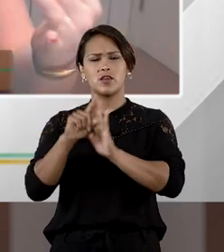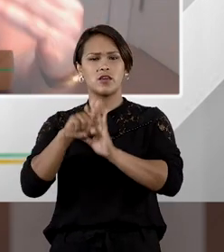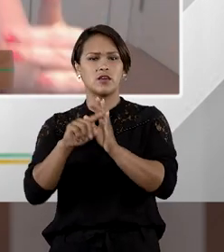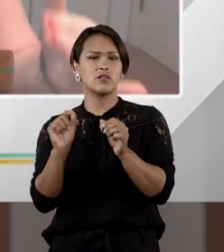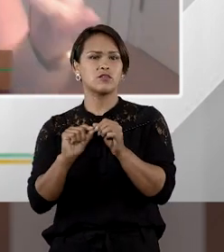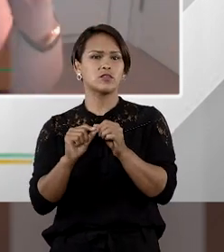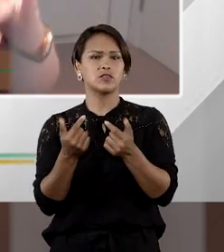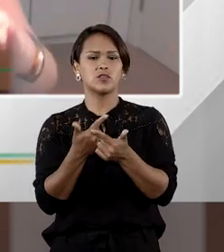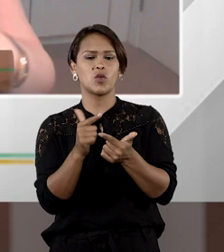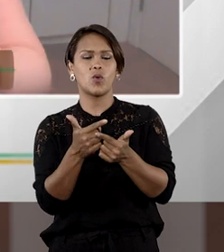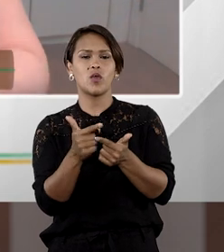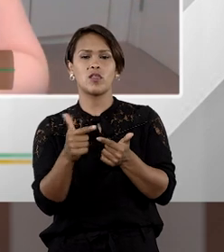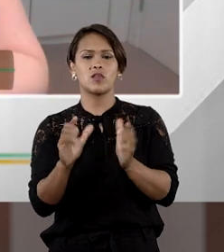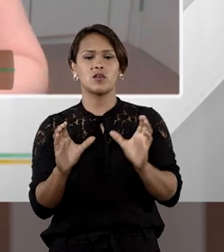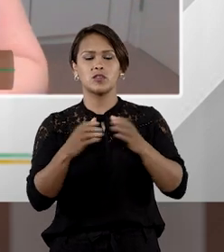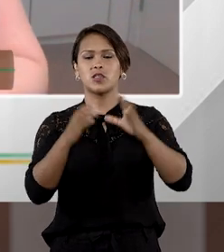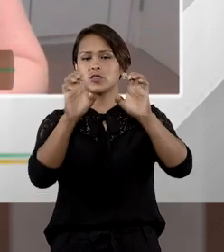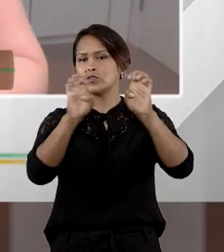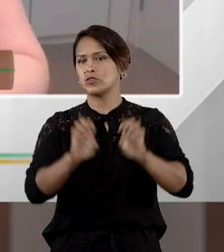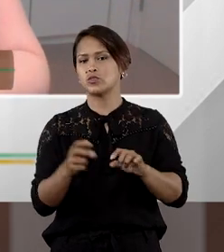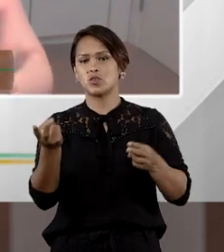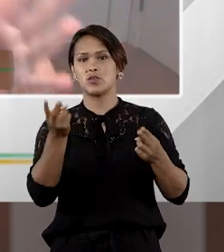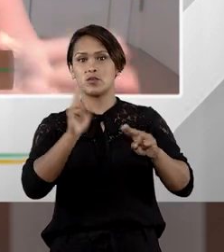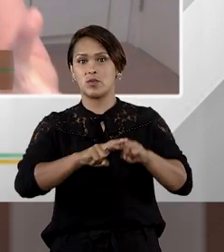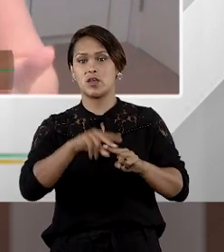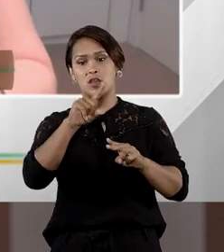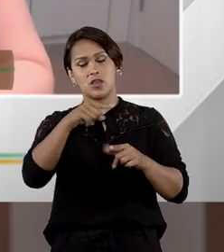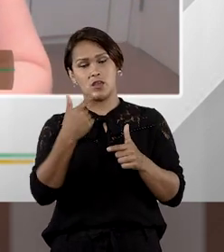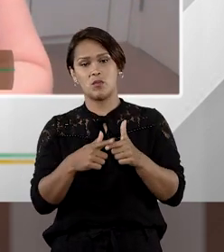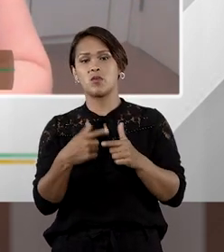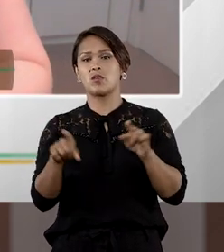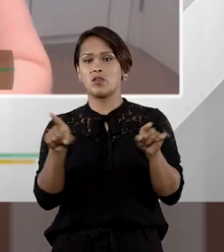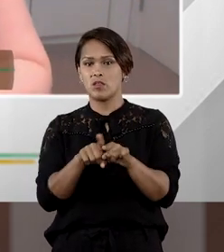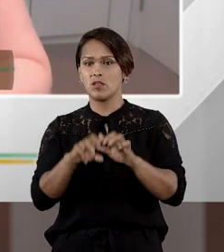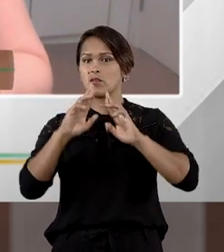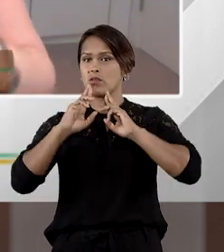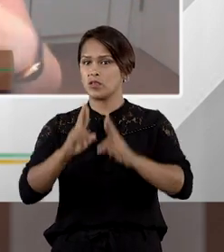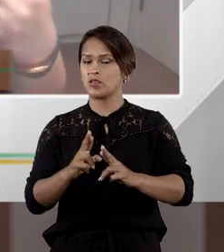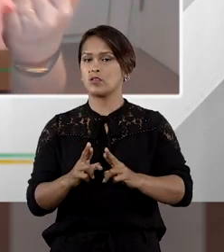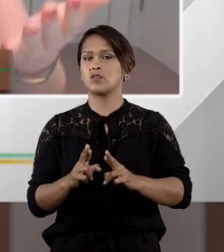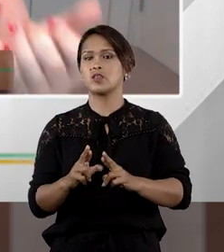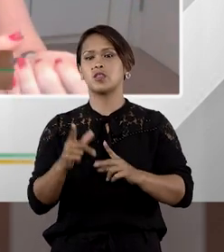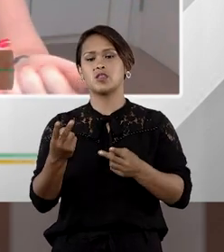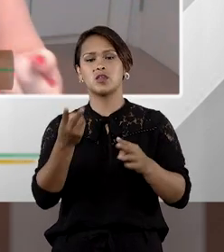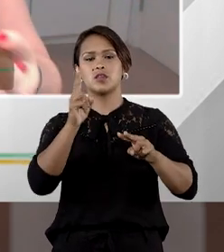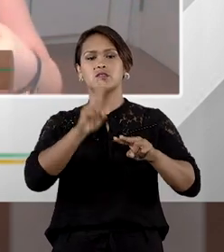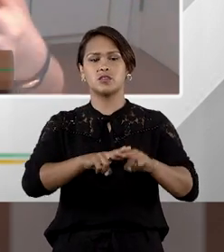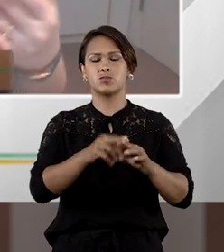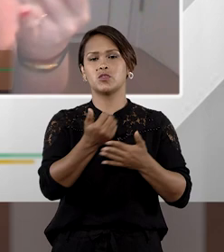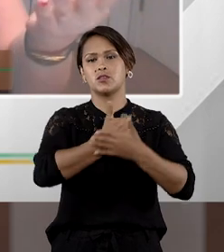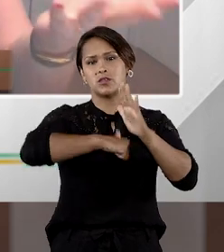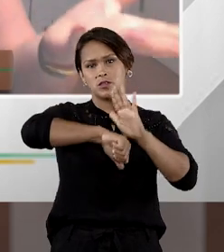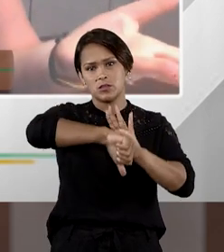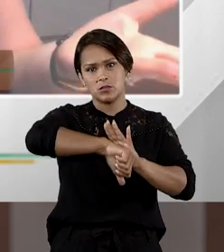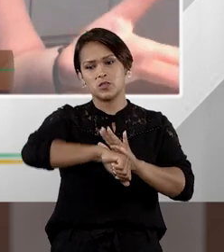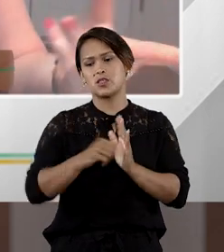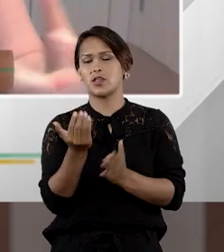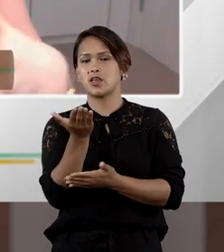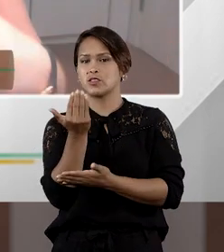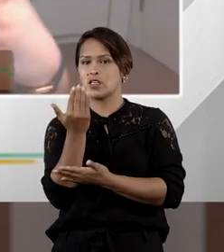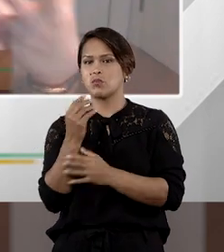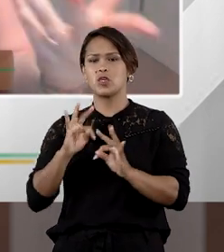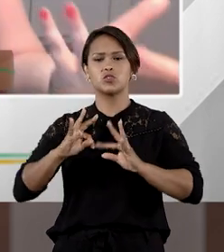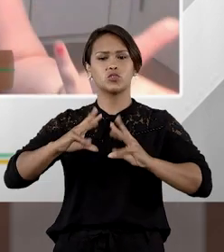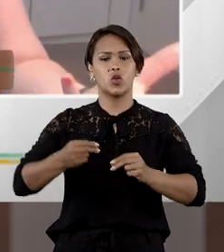fazer quando não houver estrutura carcerária. Então, esse é um problema também para ser resolvido, né? Tanto nas prisões criminais como nas prisões devedoras de